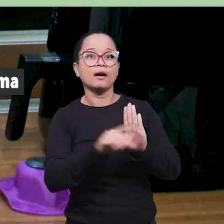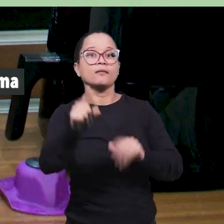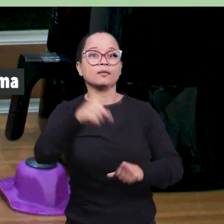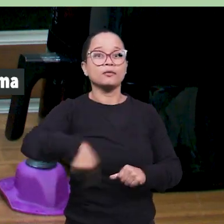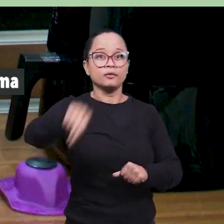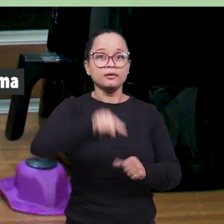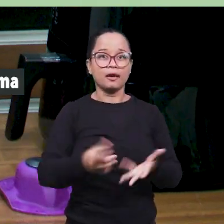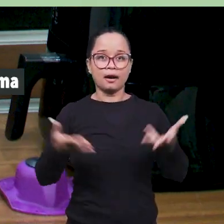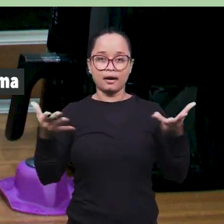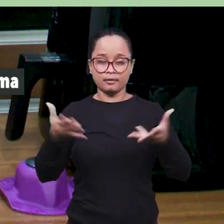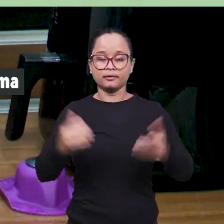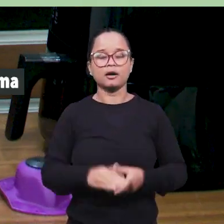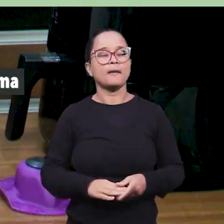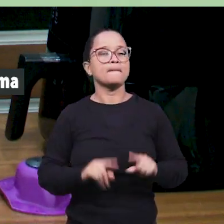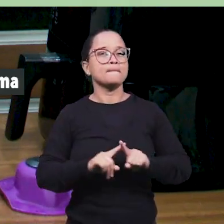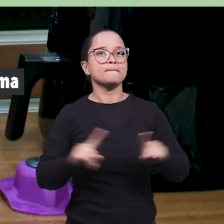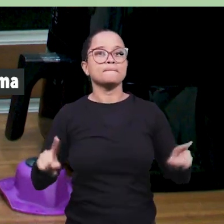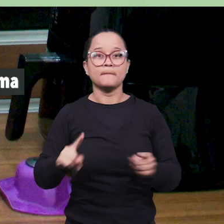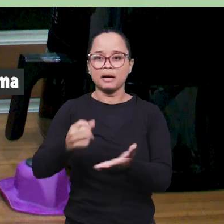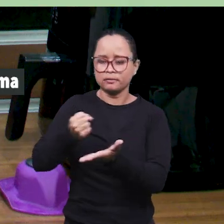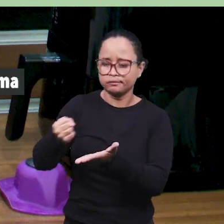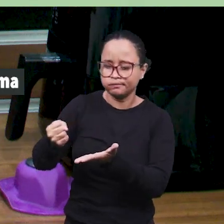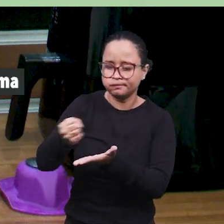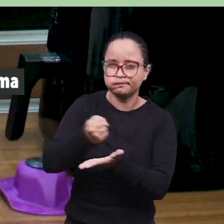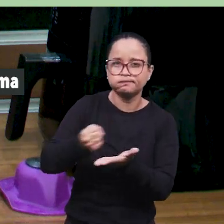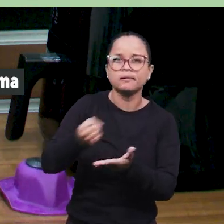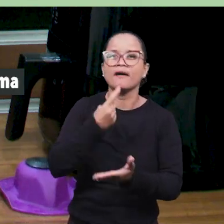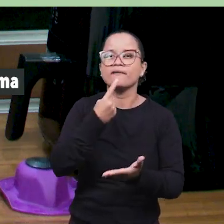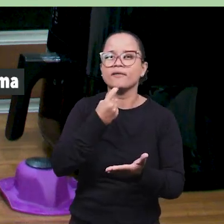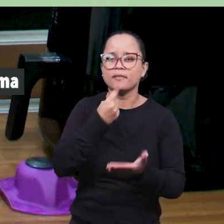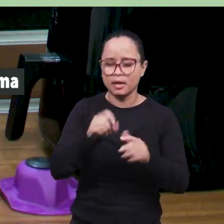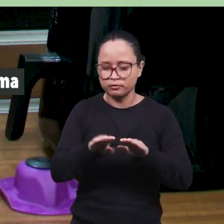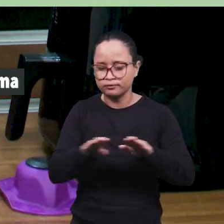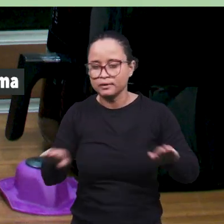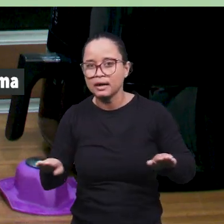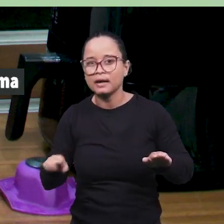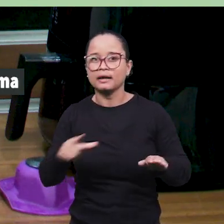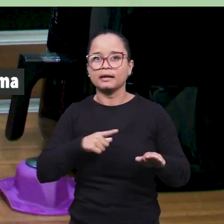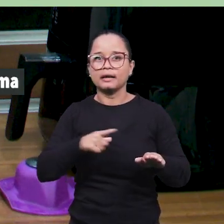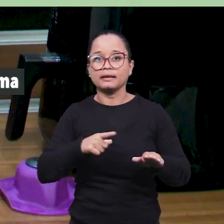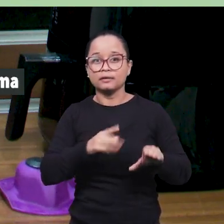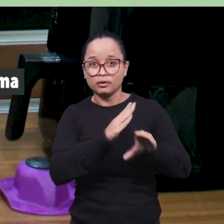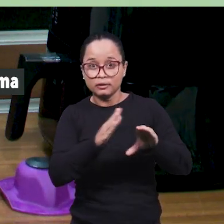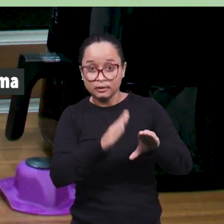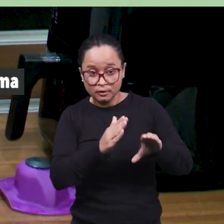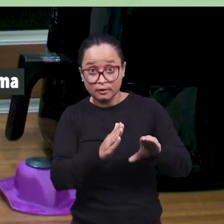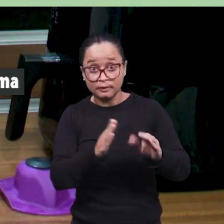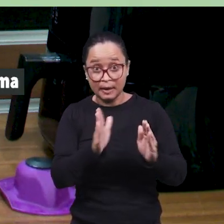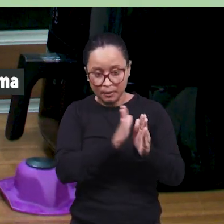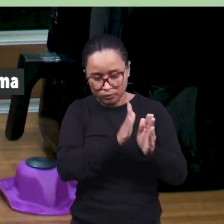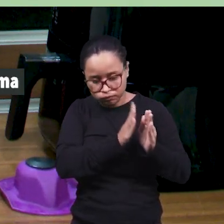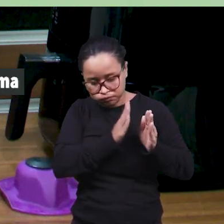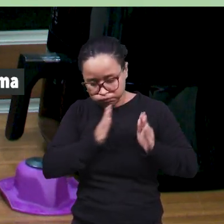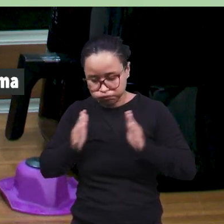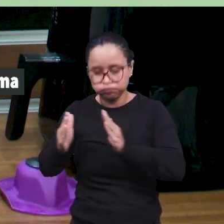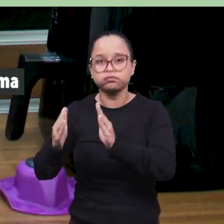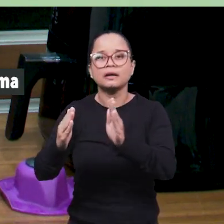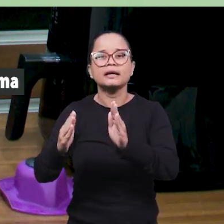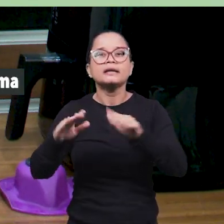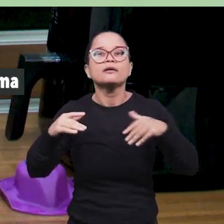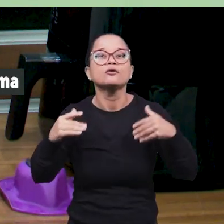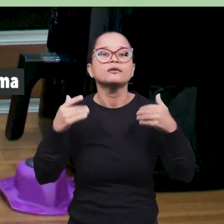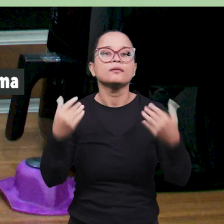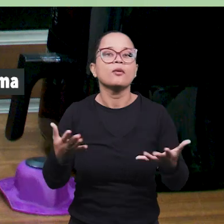gente? Mas olha, molho vermelho por baixo, as fatias enfileiradas, e aí que vem o pulo